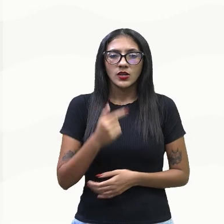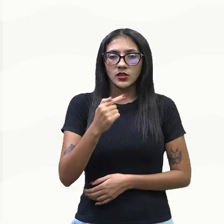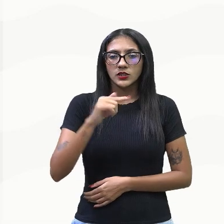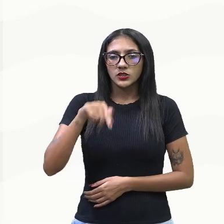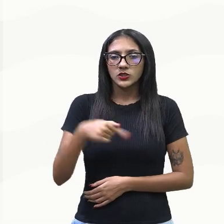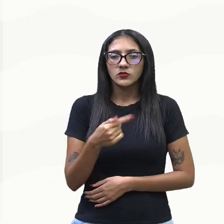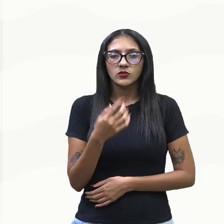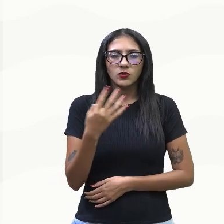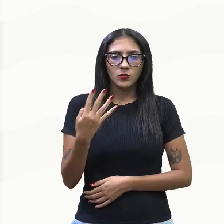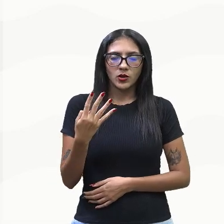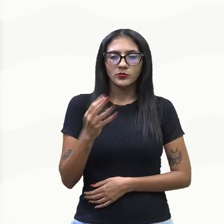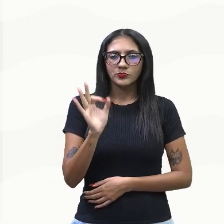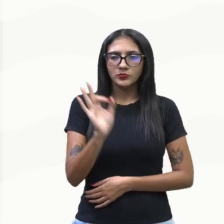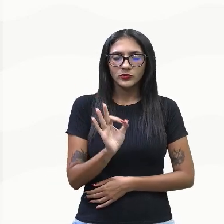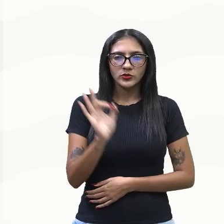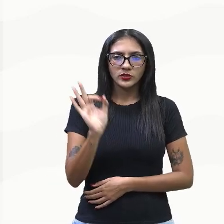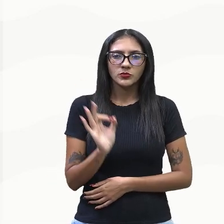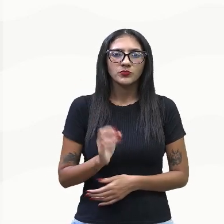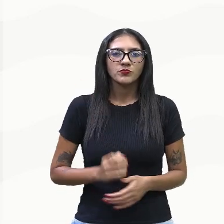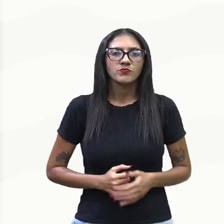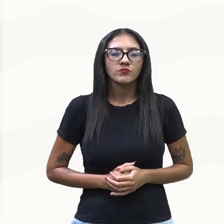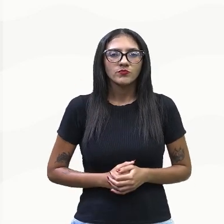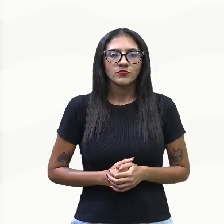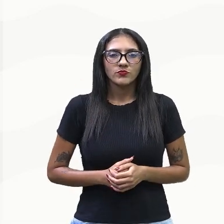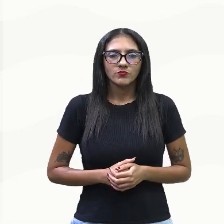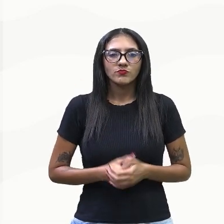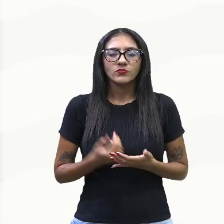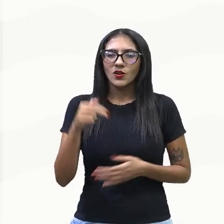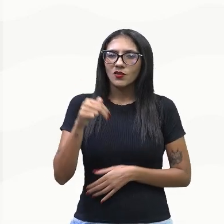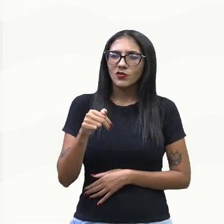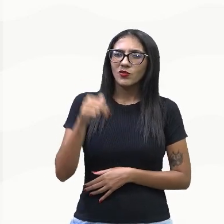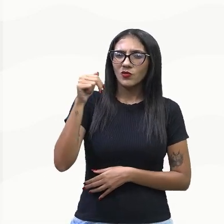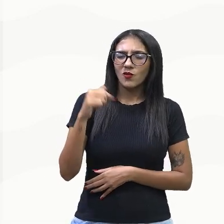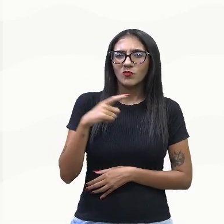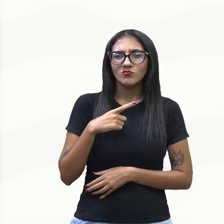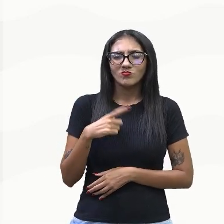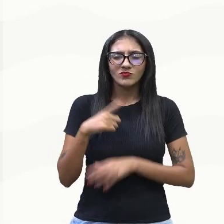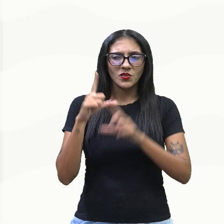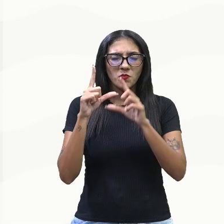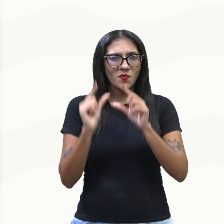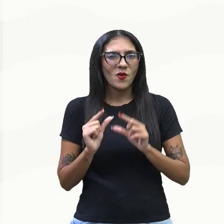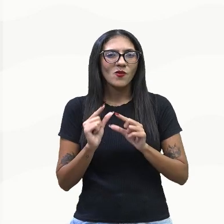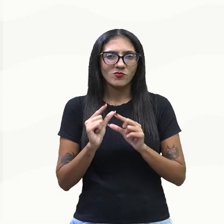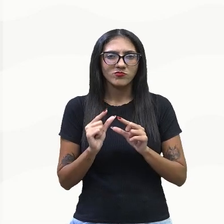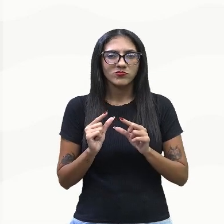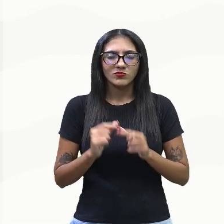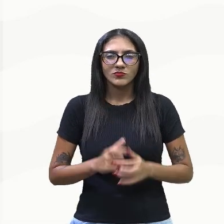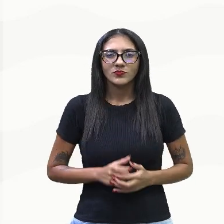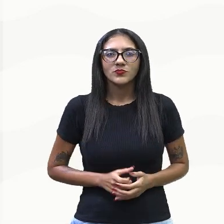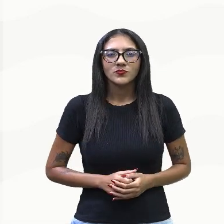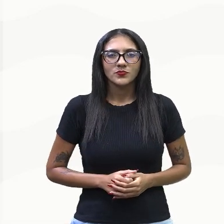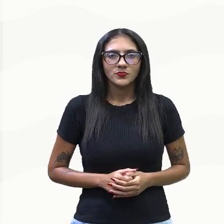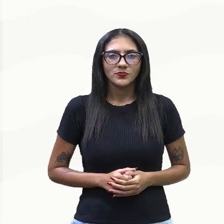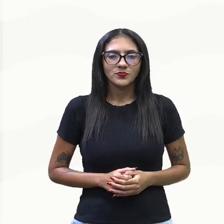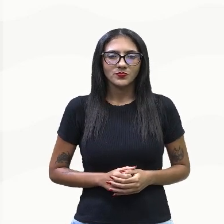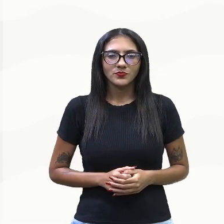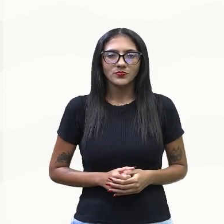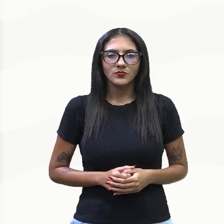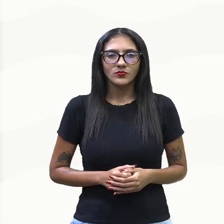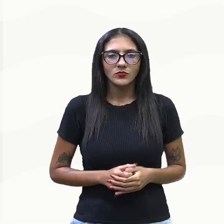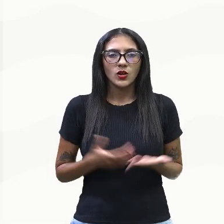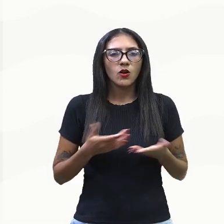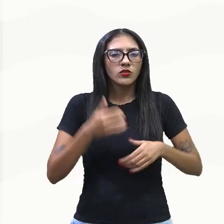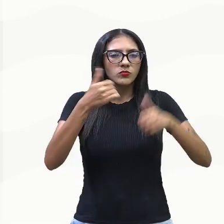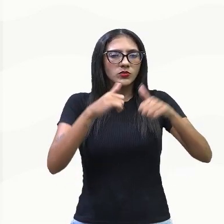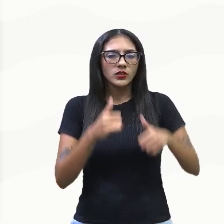7,4%, né? Realmente, na região norte, tem um menor índice de pessoas com esse problema, ok? Vamos analisar aqui